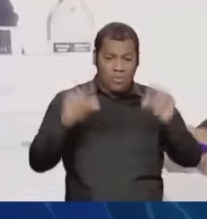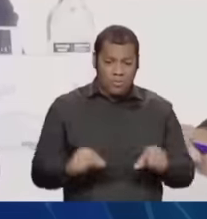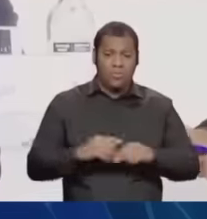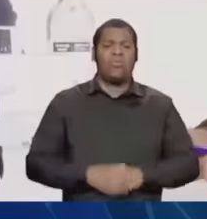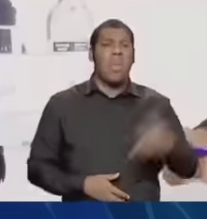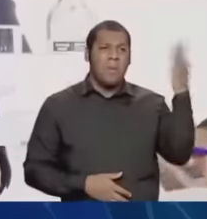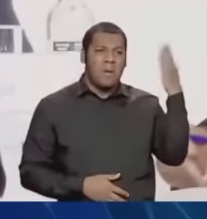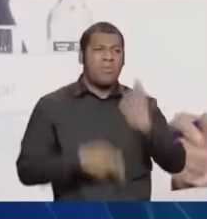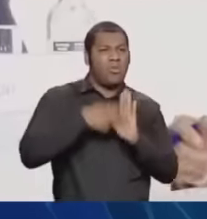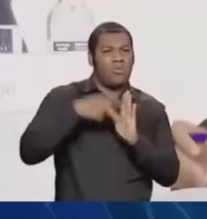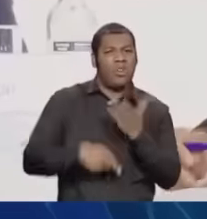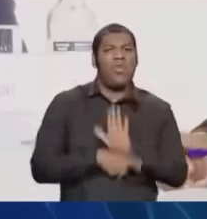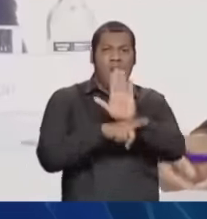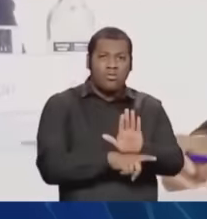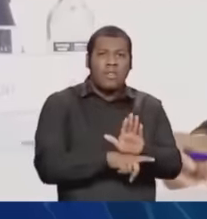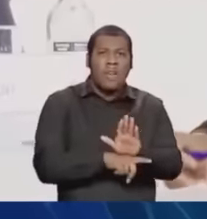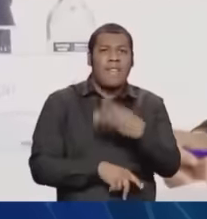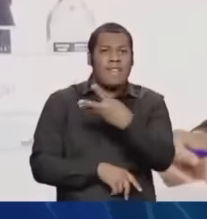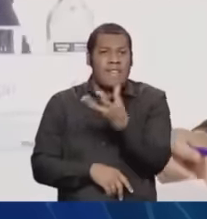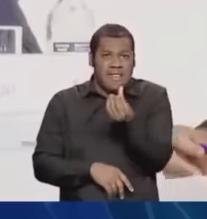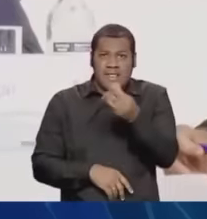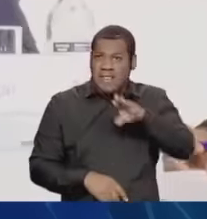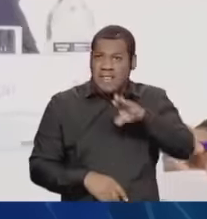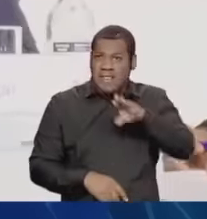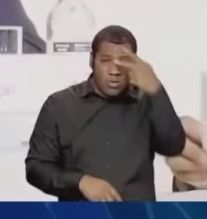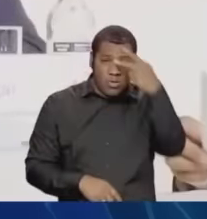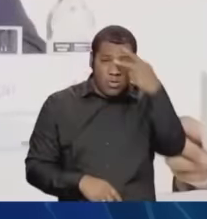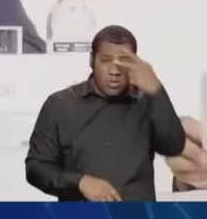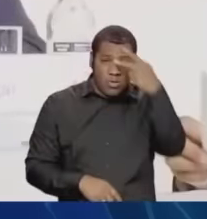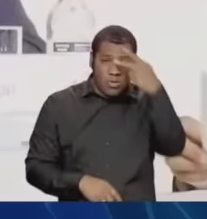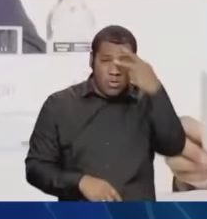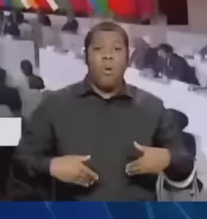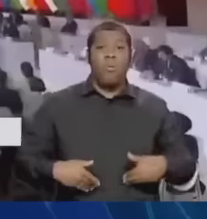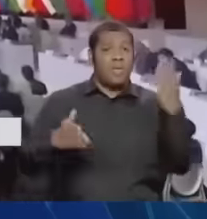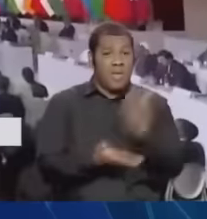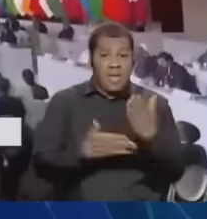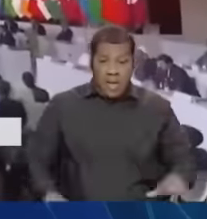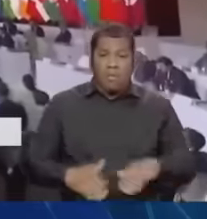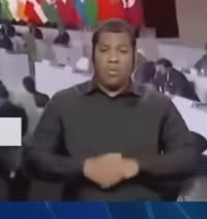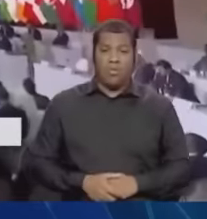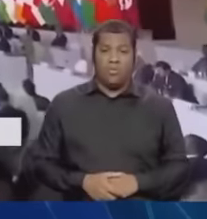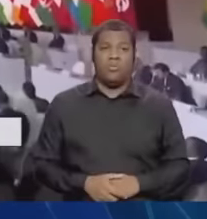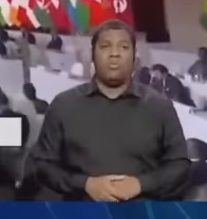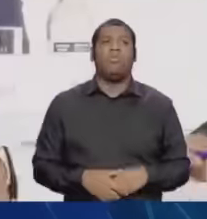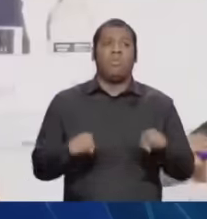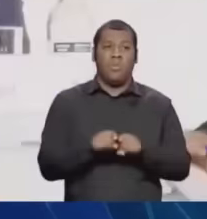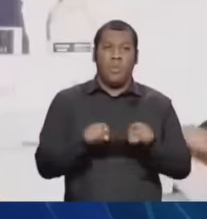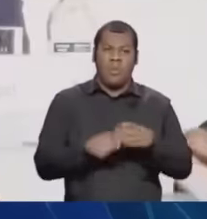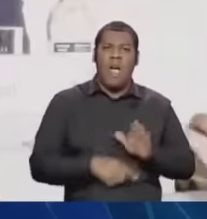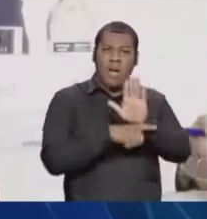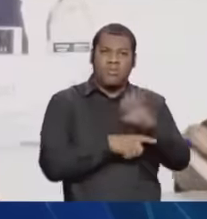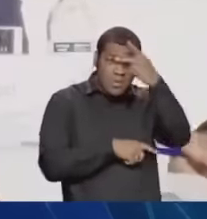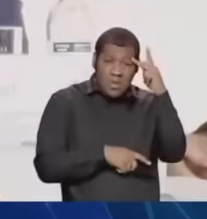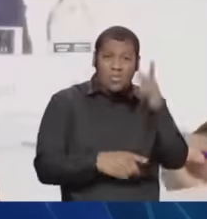milhões de pessoas, sabe, saíssem da miséria absoluta e 40 milhões de pessoas atendessem a um poder de compra de classe